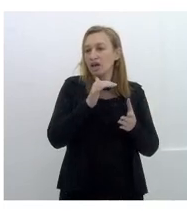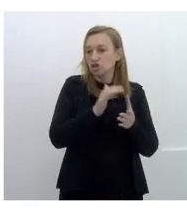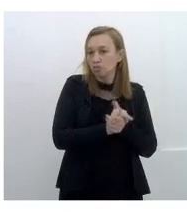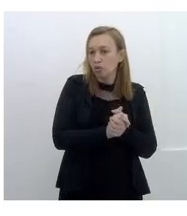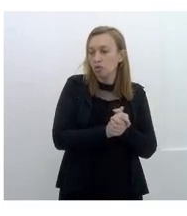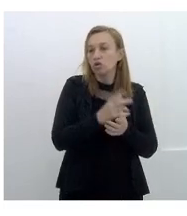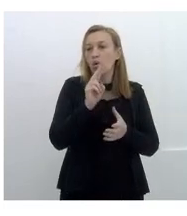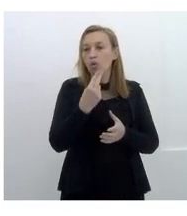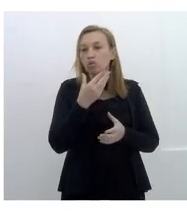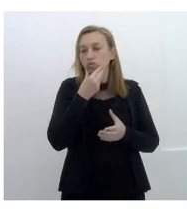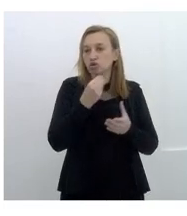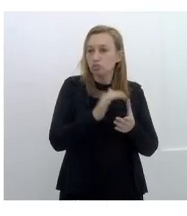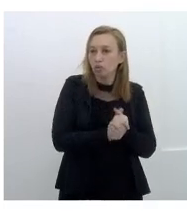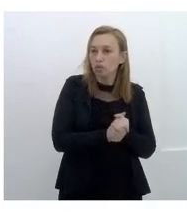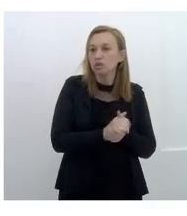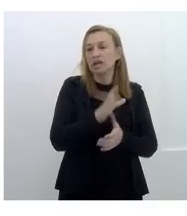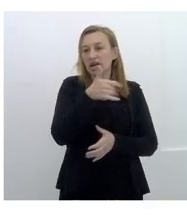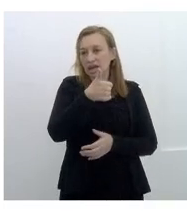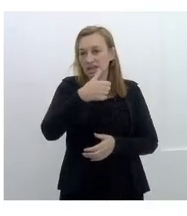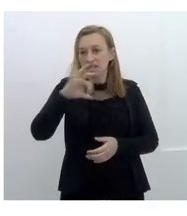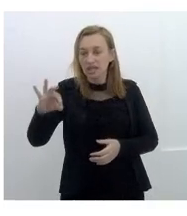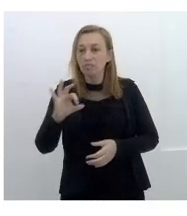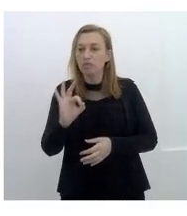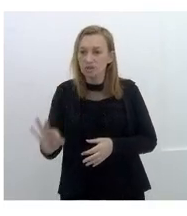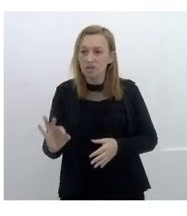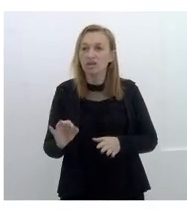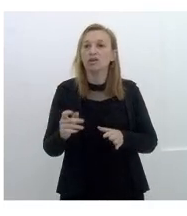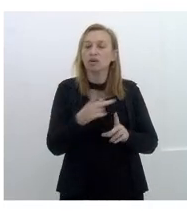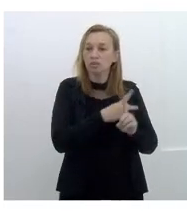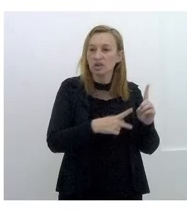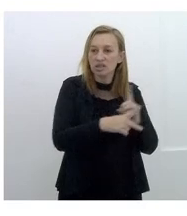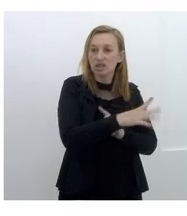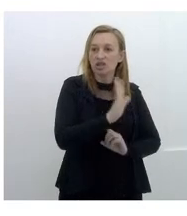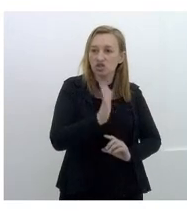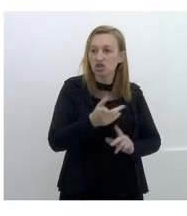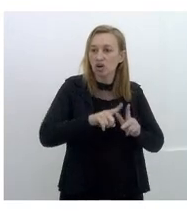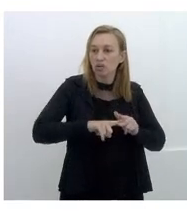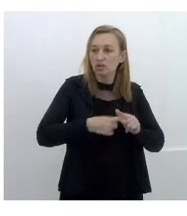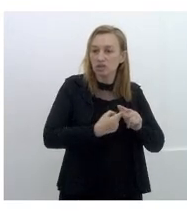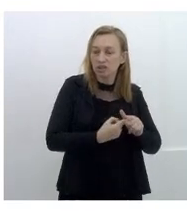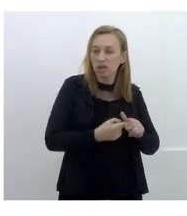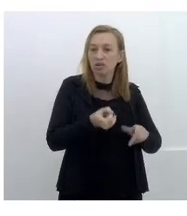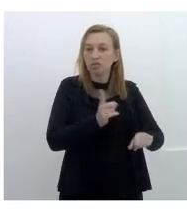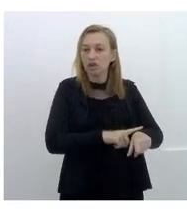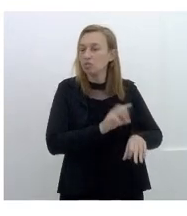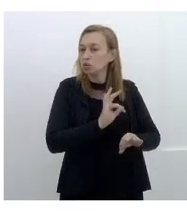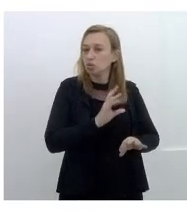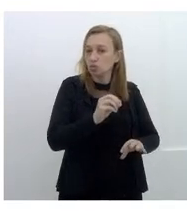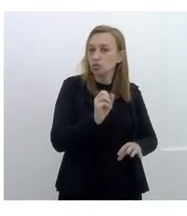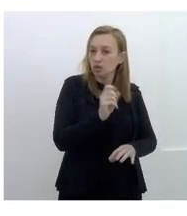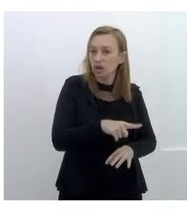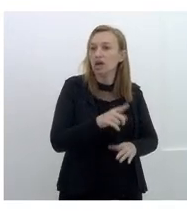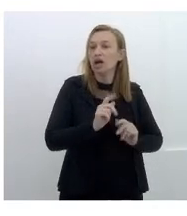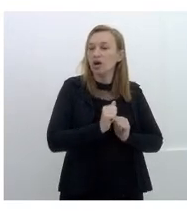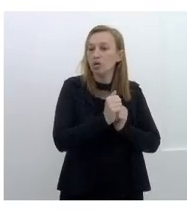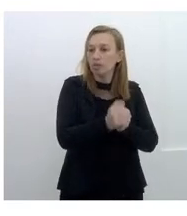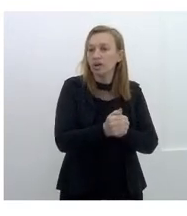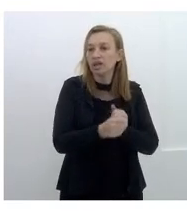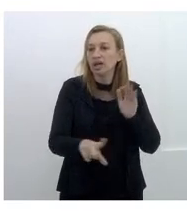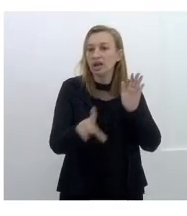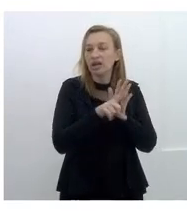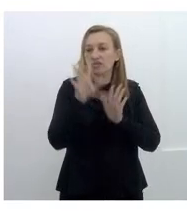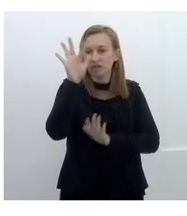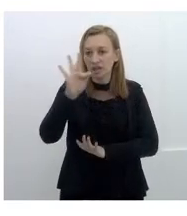permanece a mesma da 52 60 Rio previdência já tinha promovido esses ajustes da temporalidade né acompanhando a